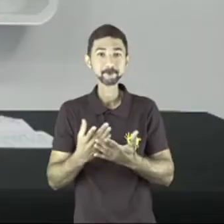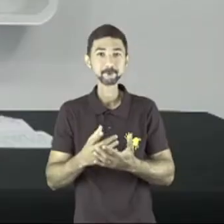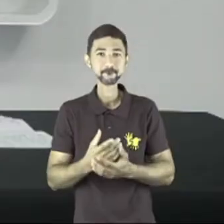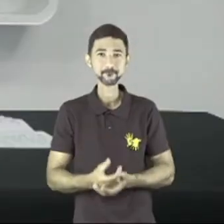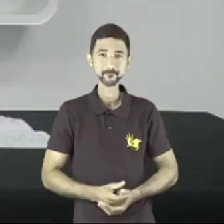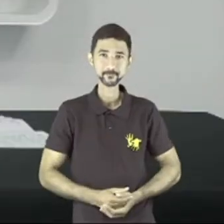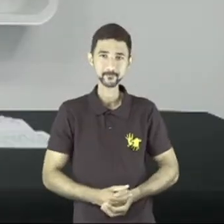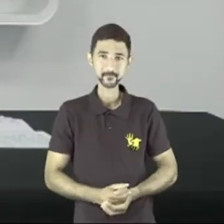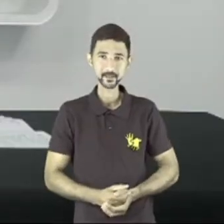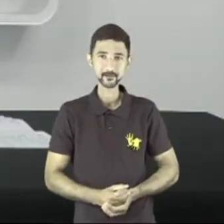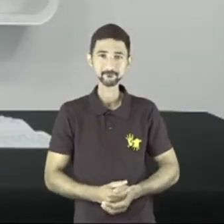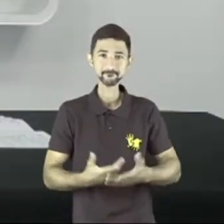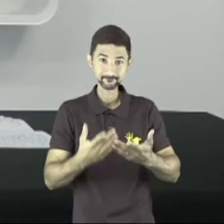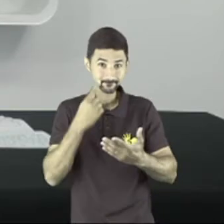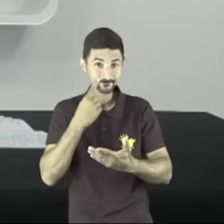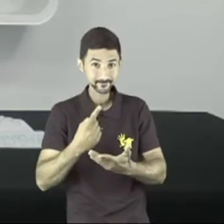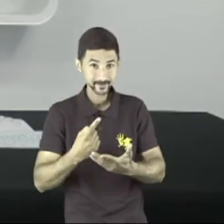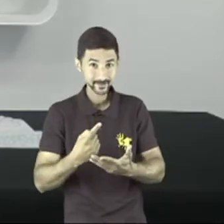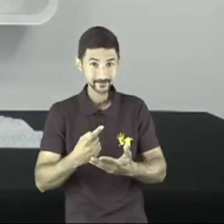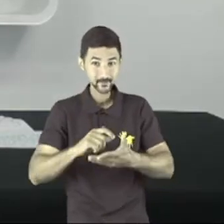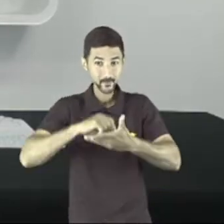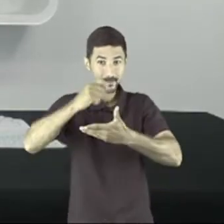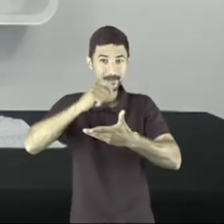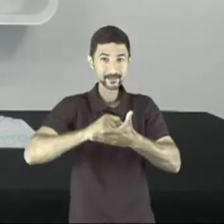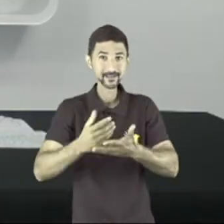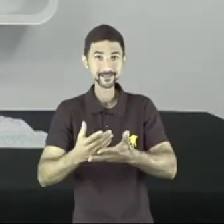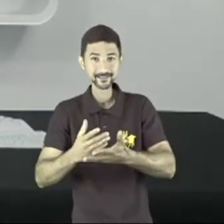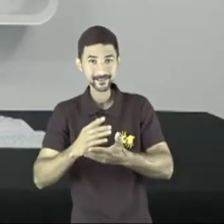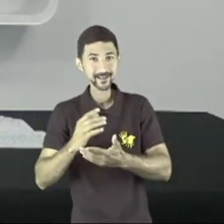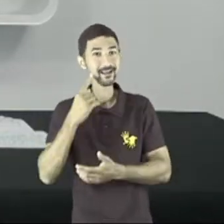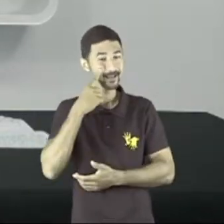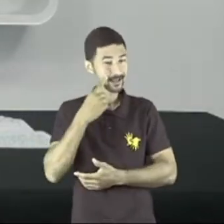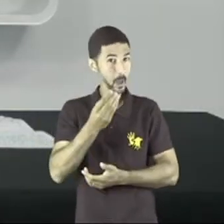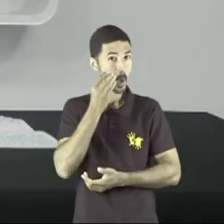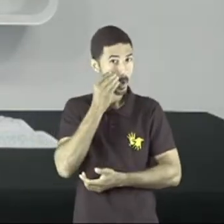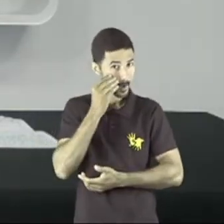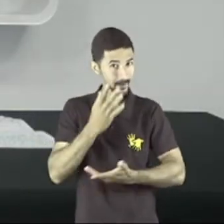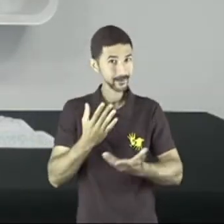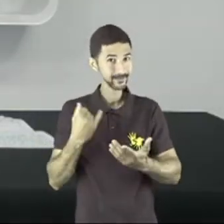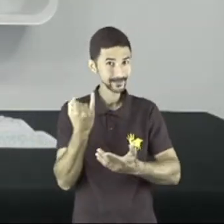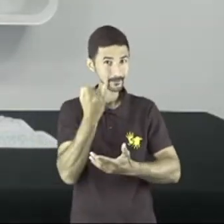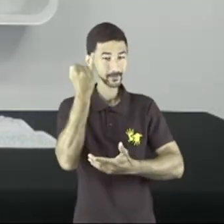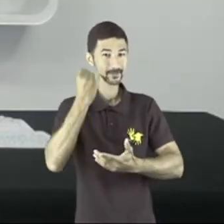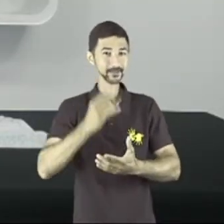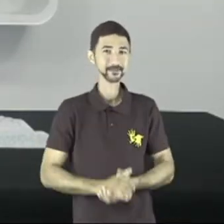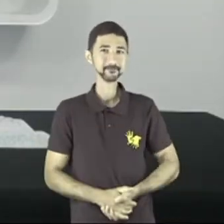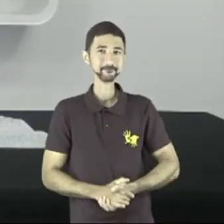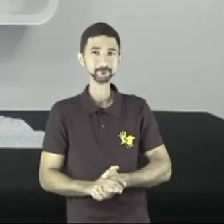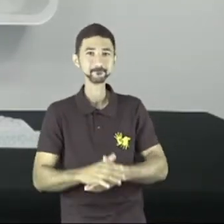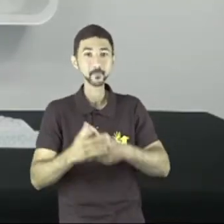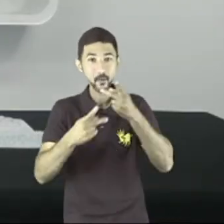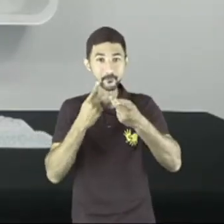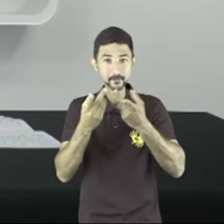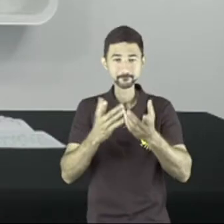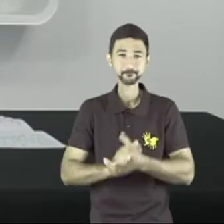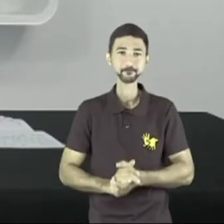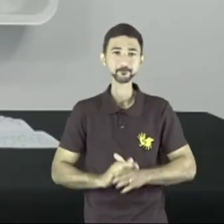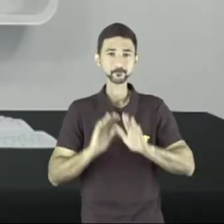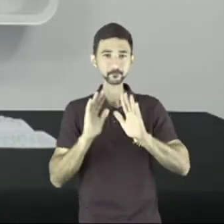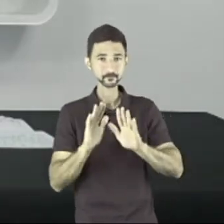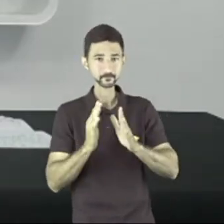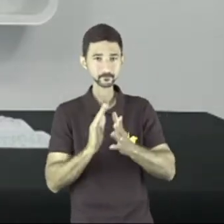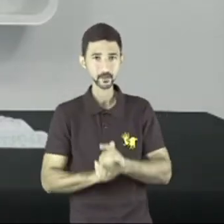Voltem aqui comigo, crianças. Acompanharam o calendário? Ó, como é importante estar ligado, não é verdade? Tem outra coisa que eu quero falar para vocês,